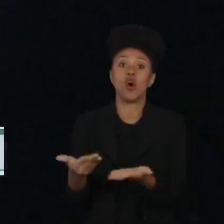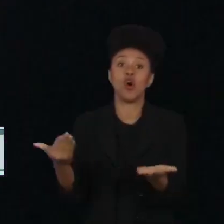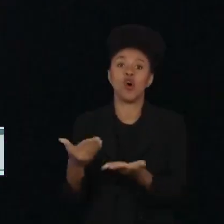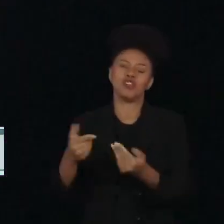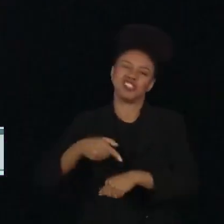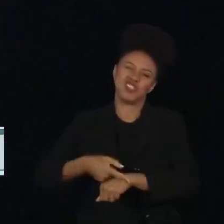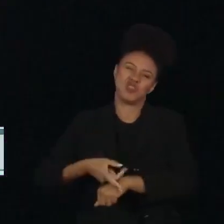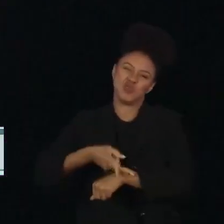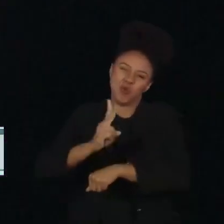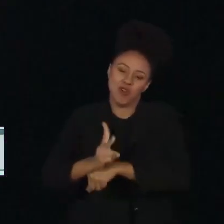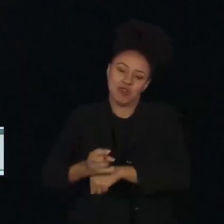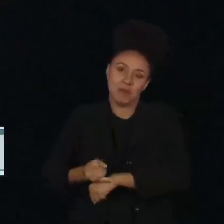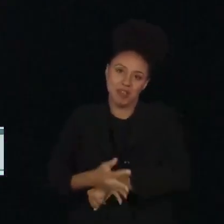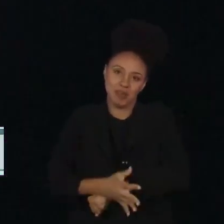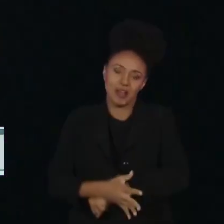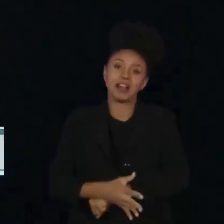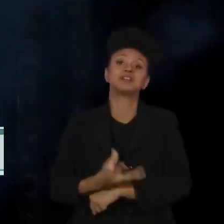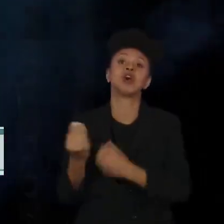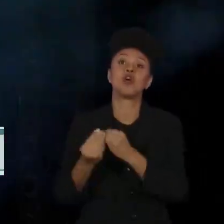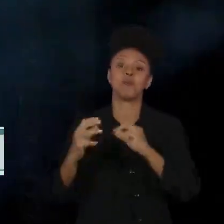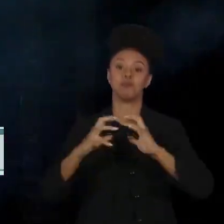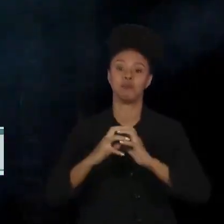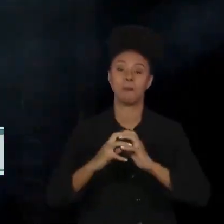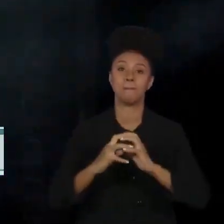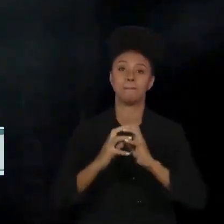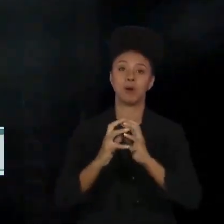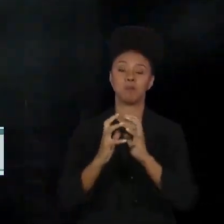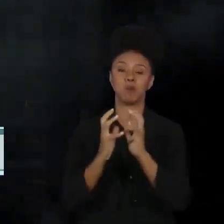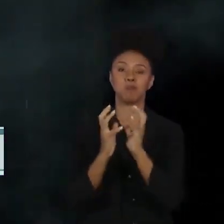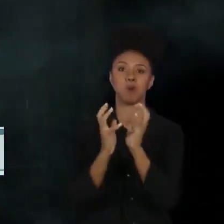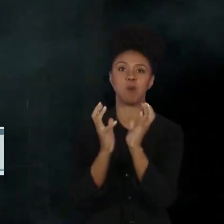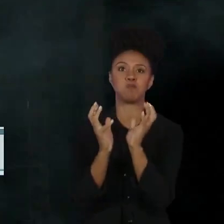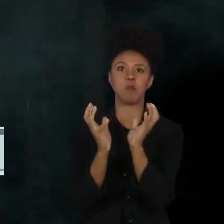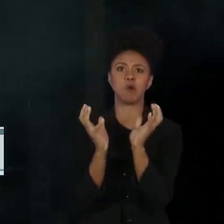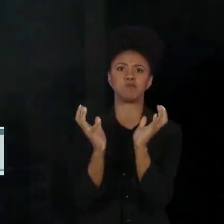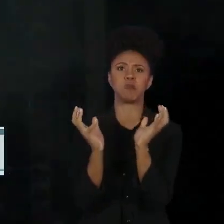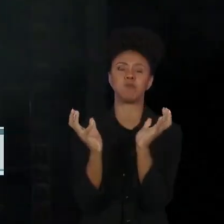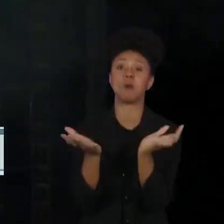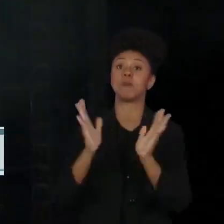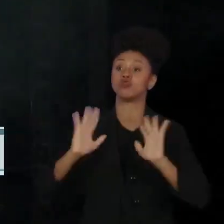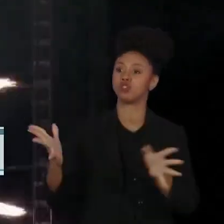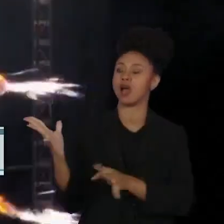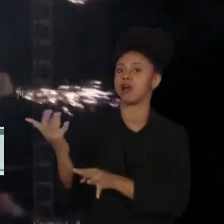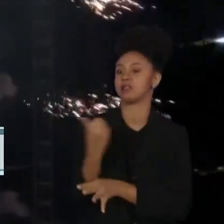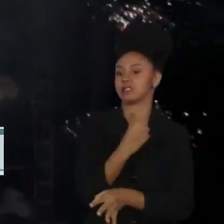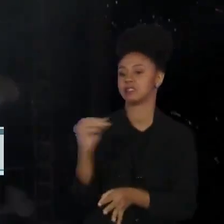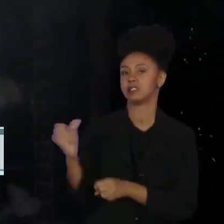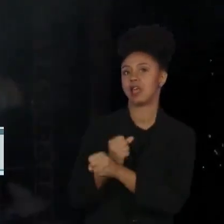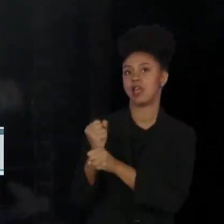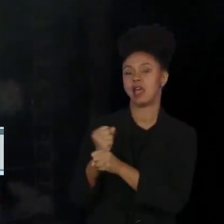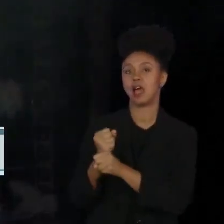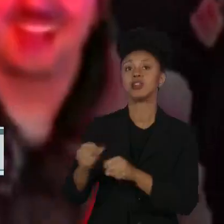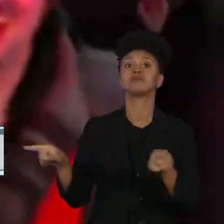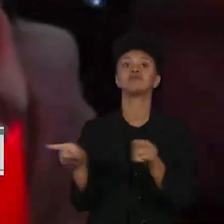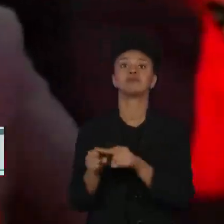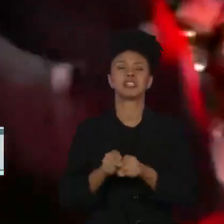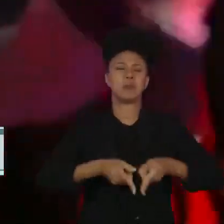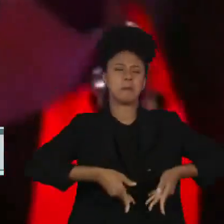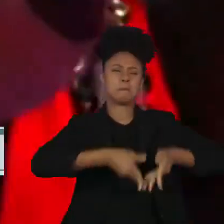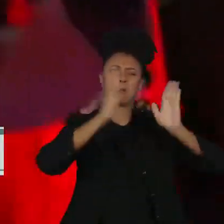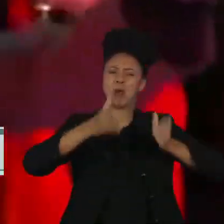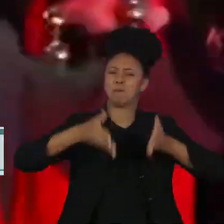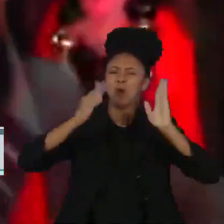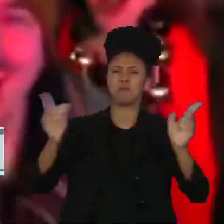Brasília, com a queda da tradicional bola de cristal de mais de 100 anos e com a Times Square